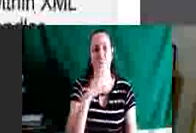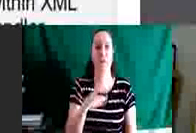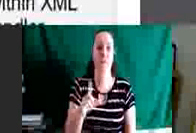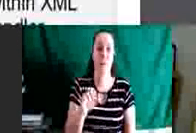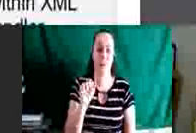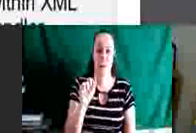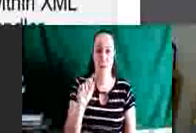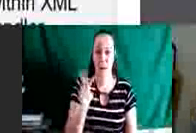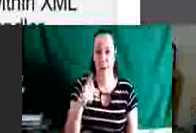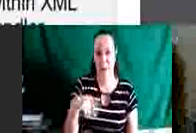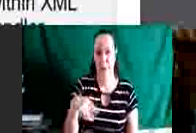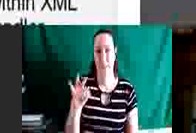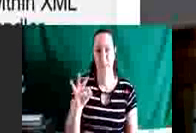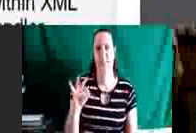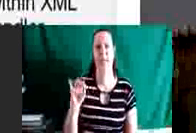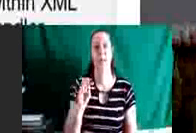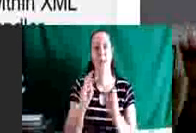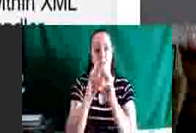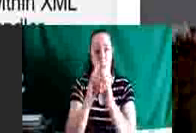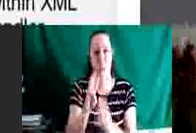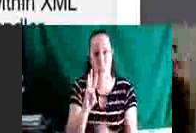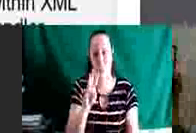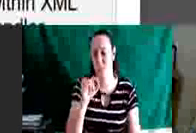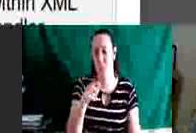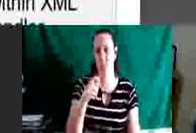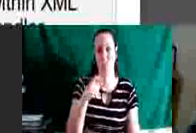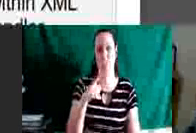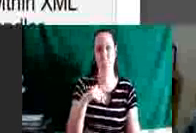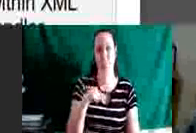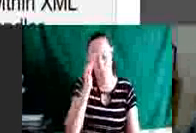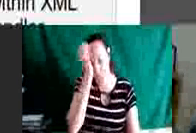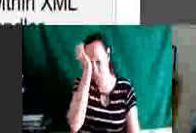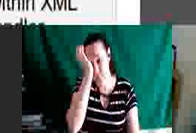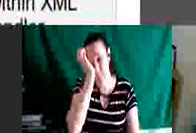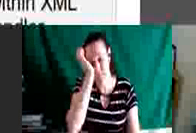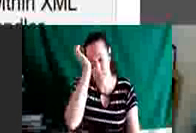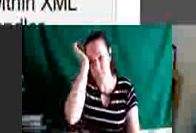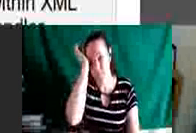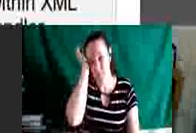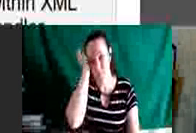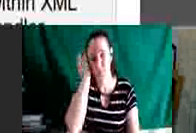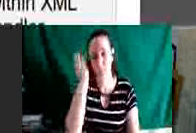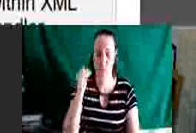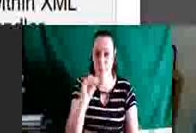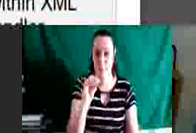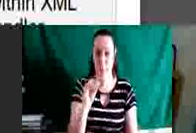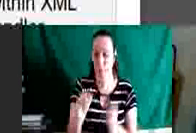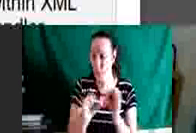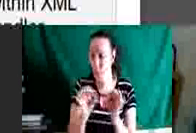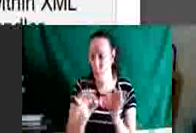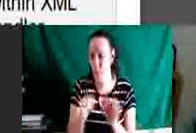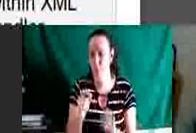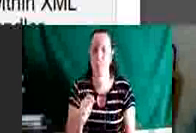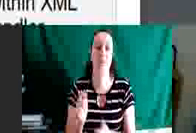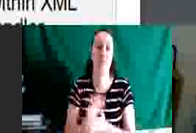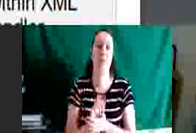faz, por onde pode vir esse tipo de injeção maliciosa, né? E o que pode resultar.